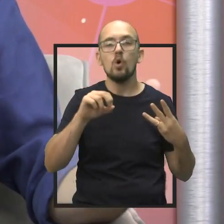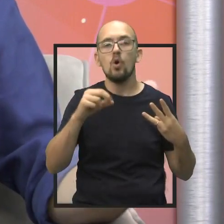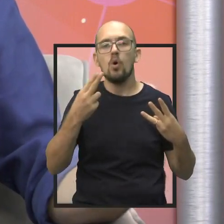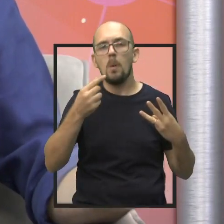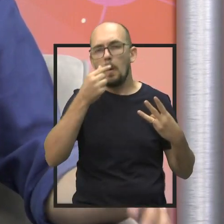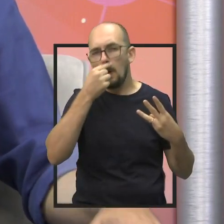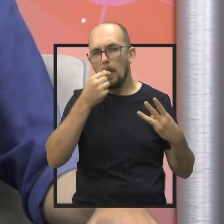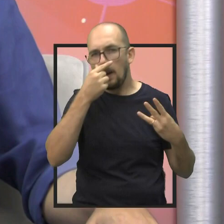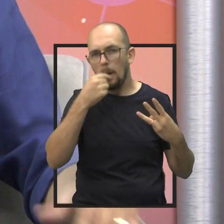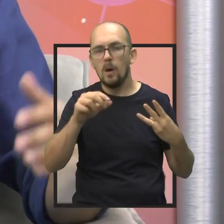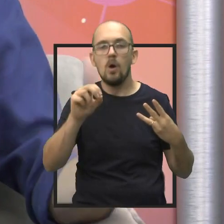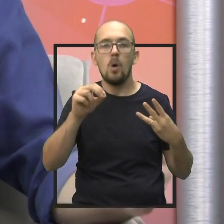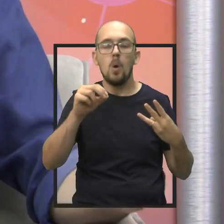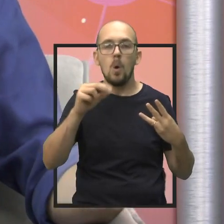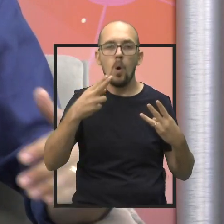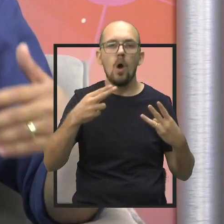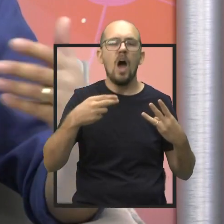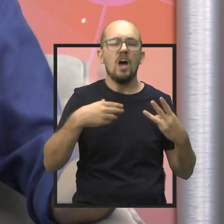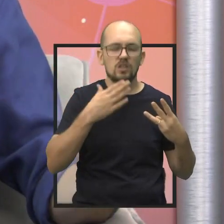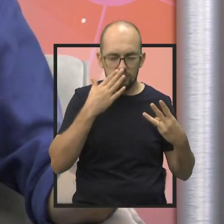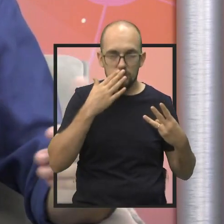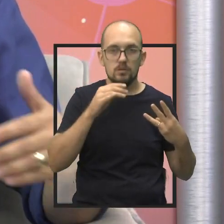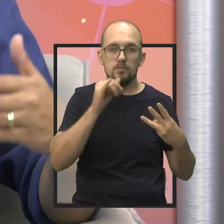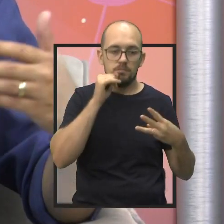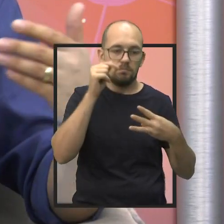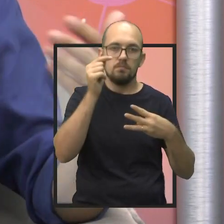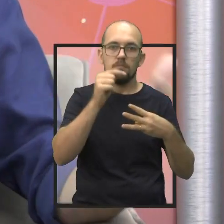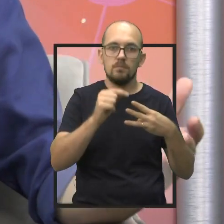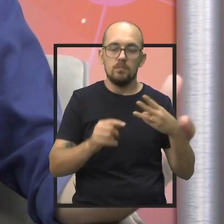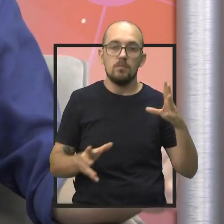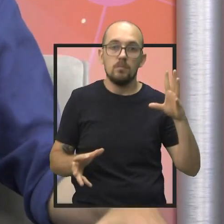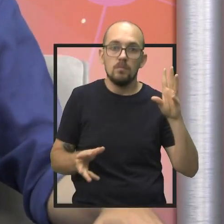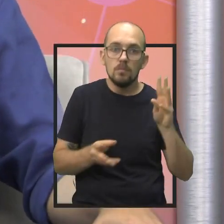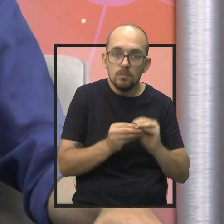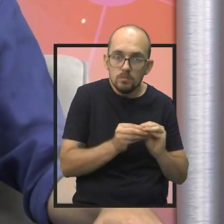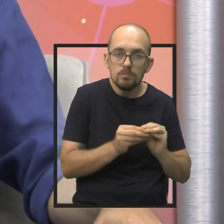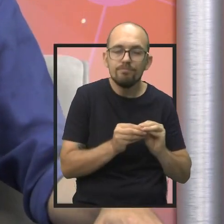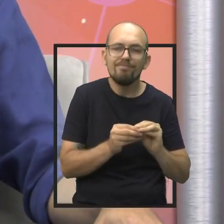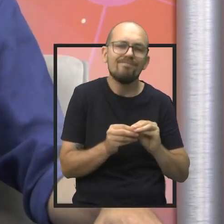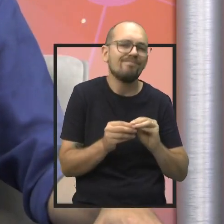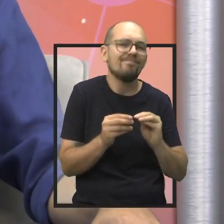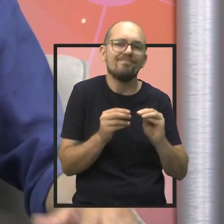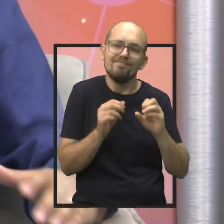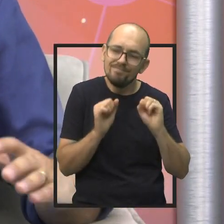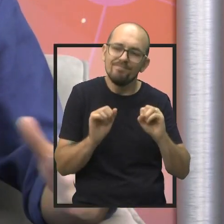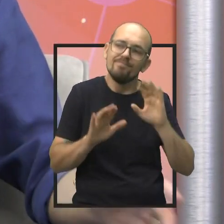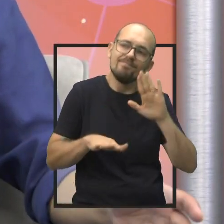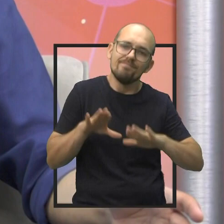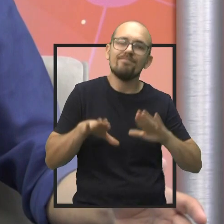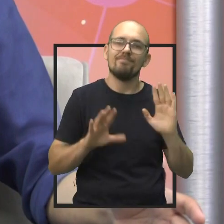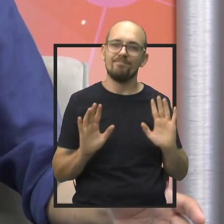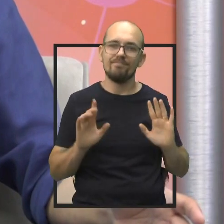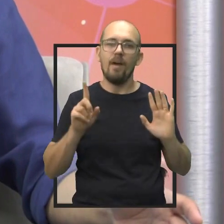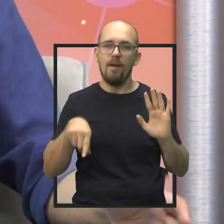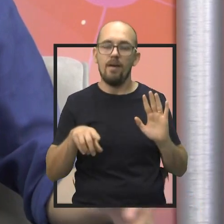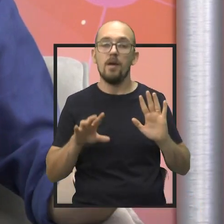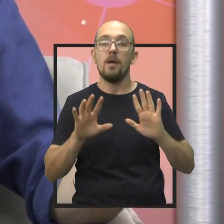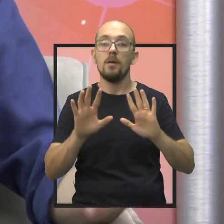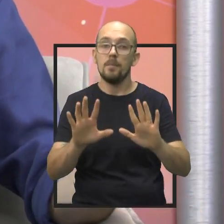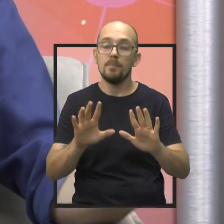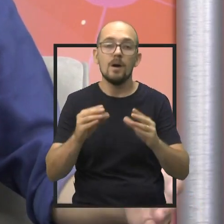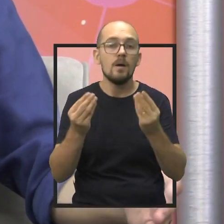doença respiratória semelhante nos sintomas com influenza, né? A melhor maneira de